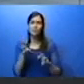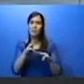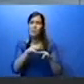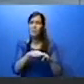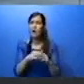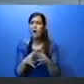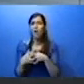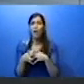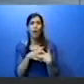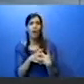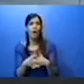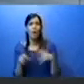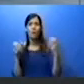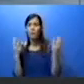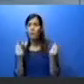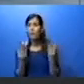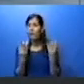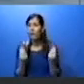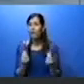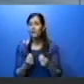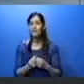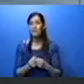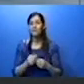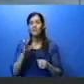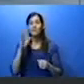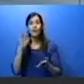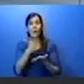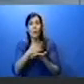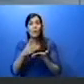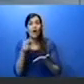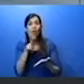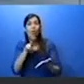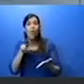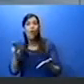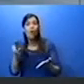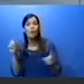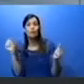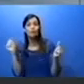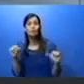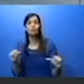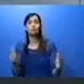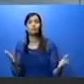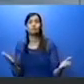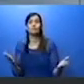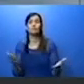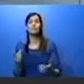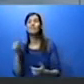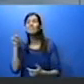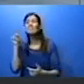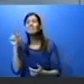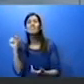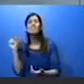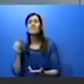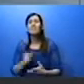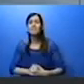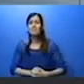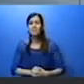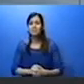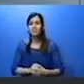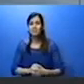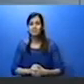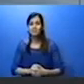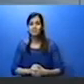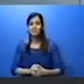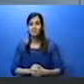né? Já começa com o nome complicado. E aí? O que será isso aqui?